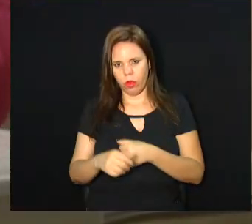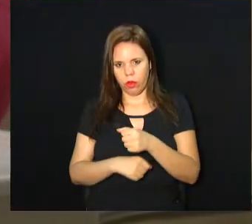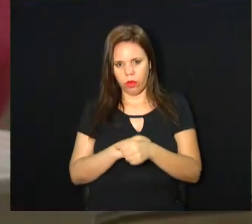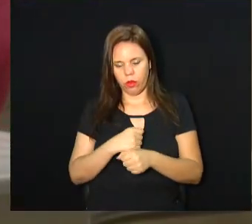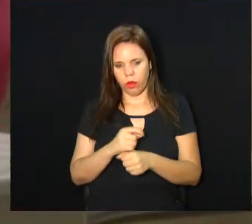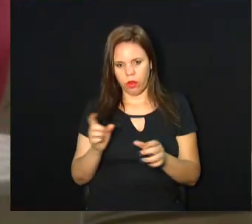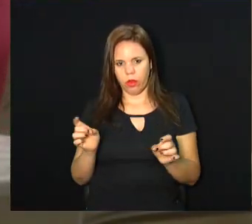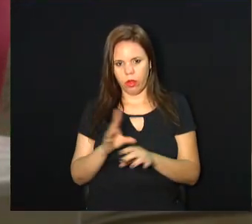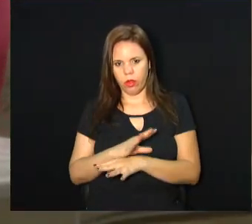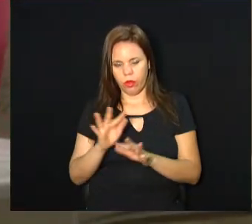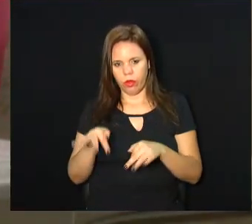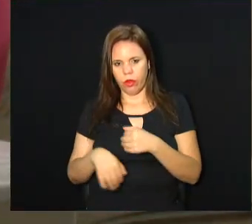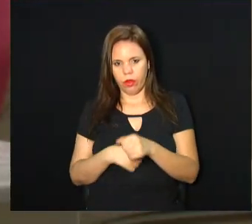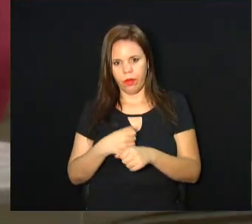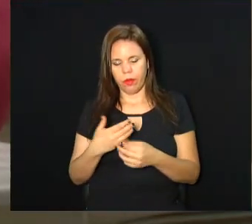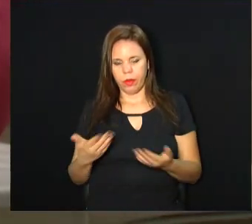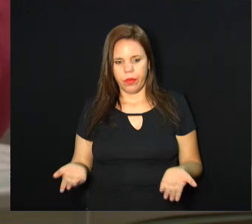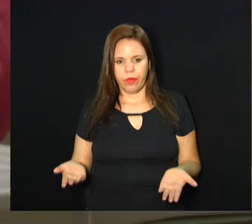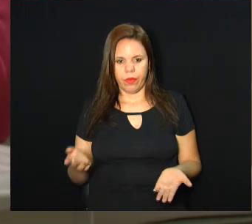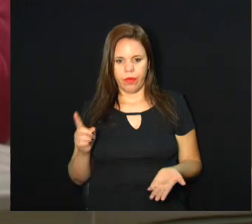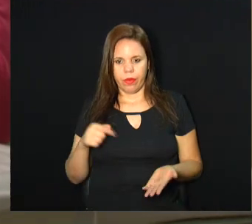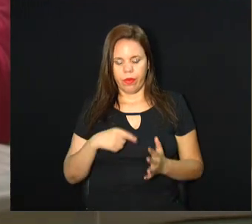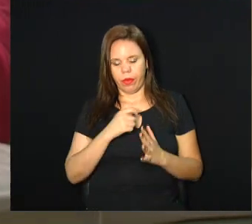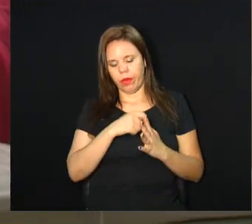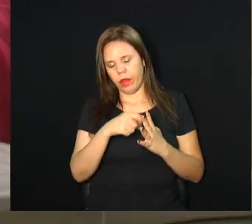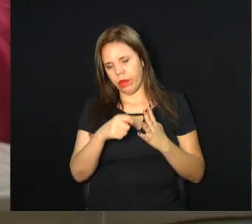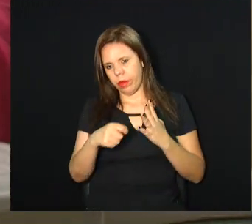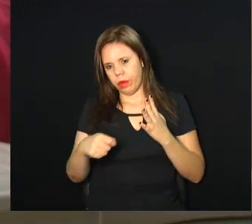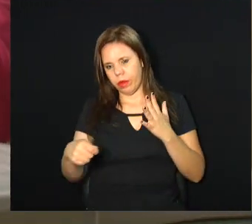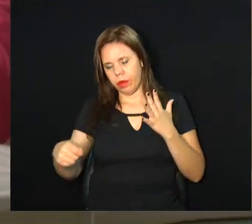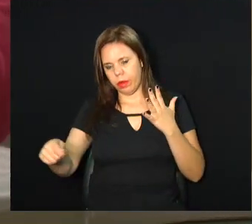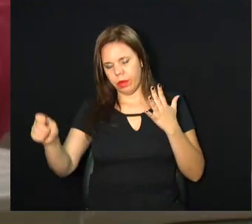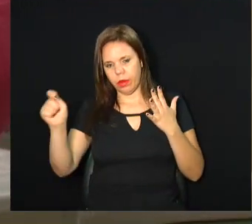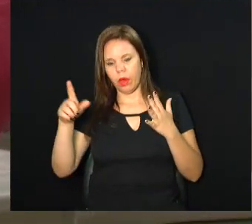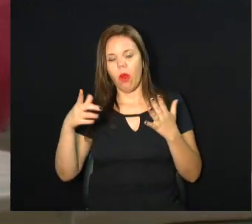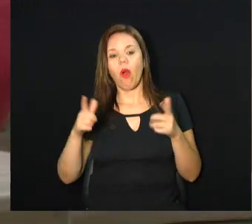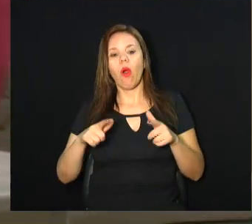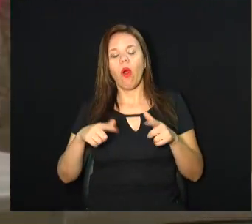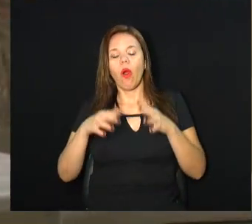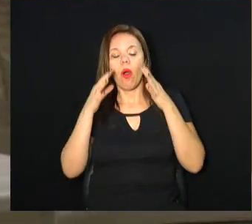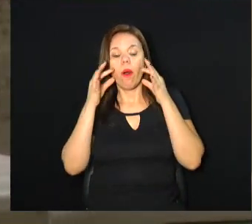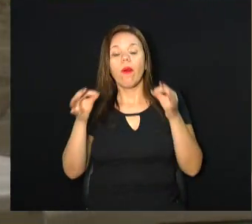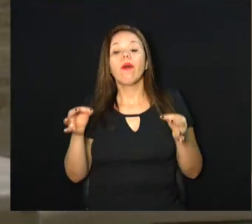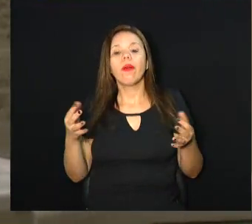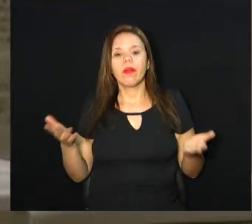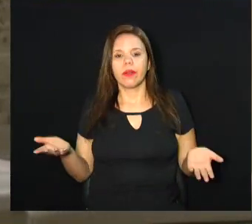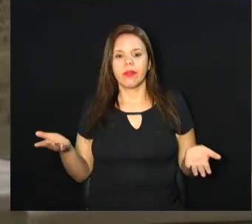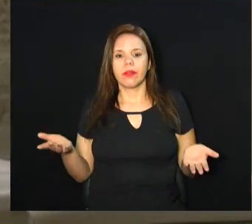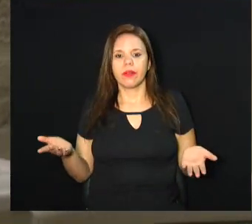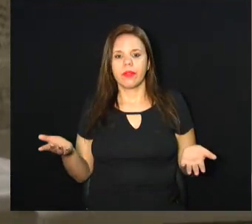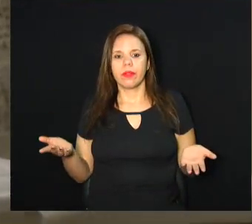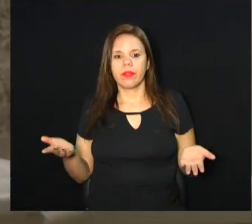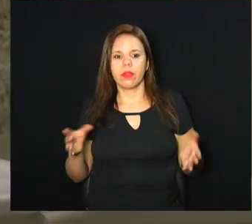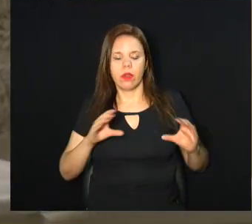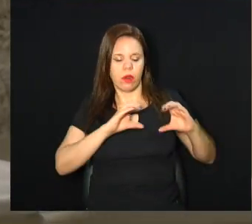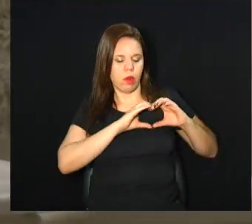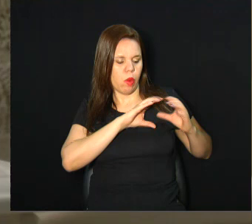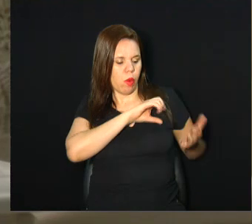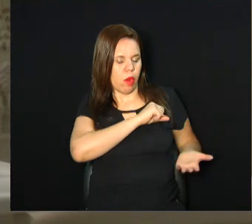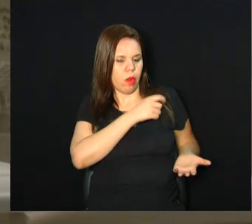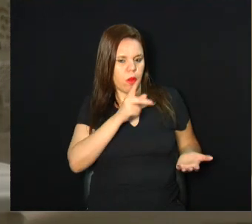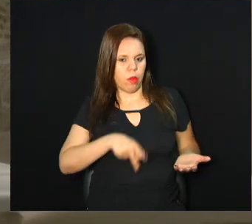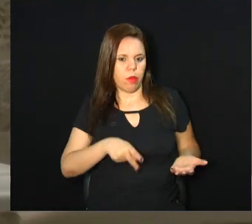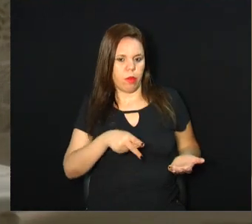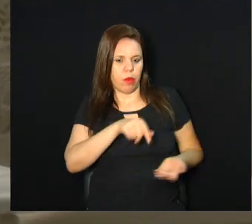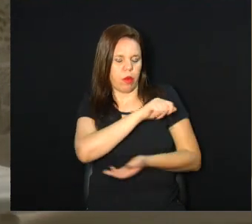ano e termina no final do ano. Então, esses meses todos, onde está o olhar? O olhar com amor para este